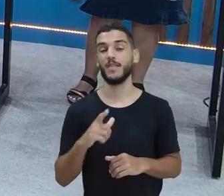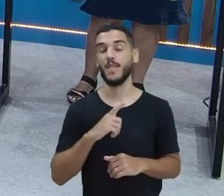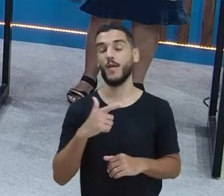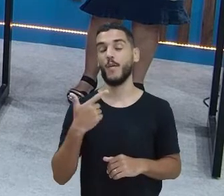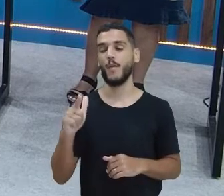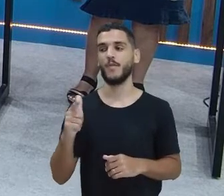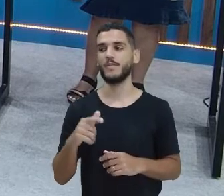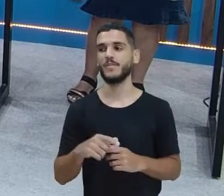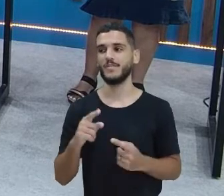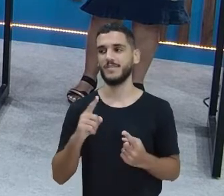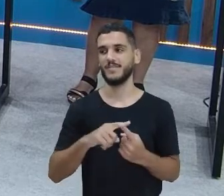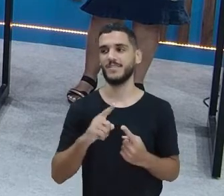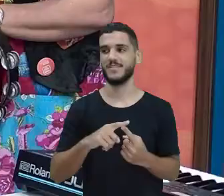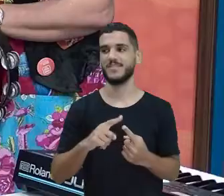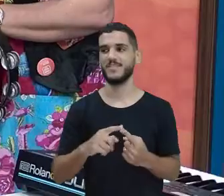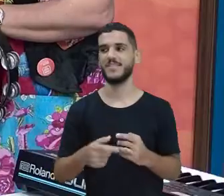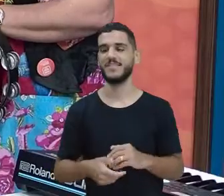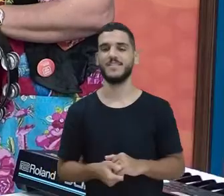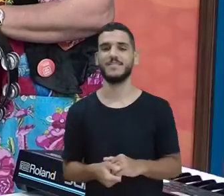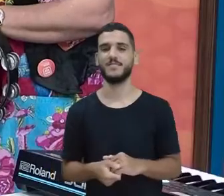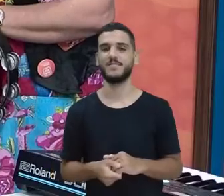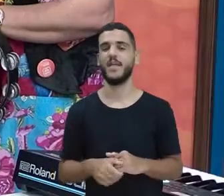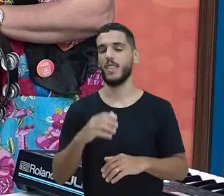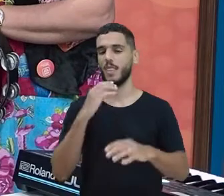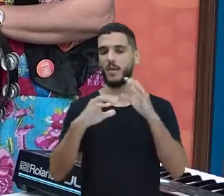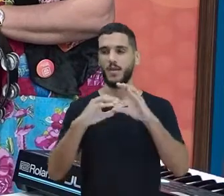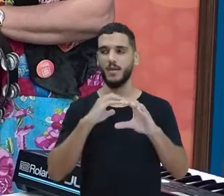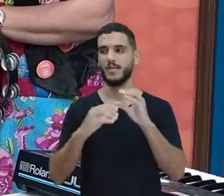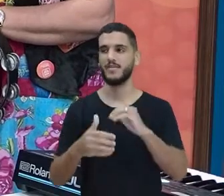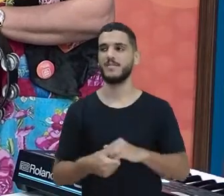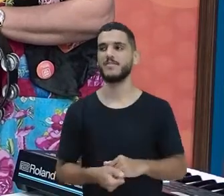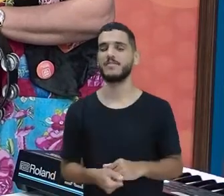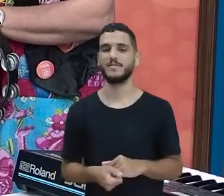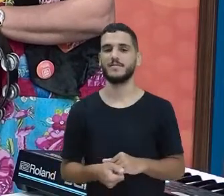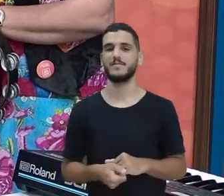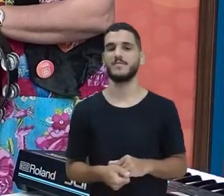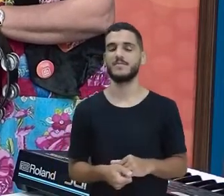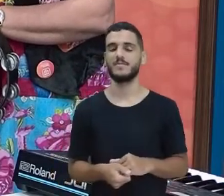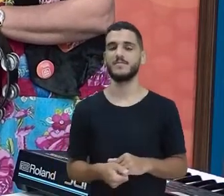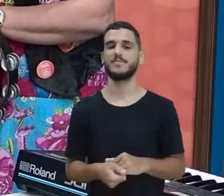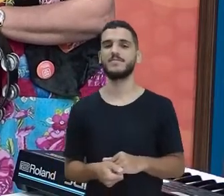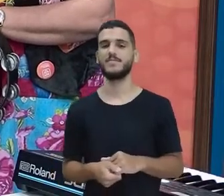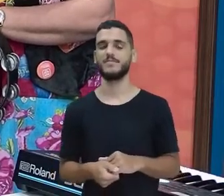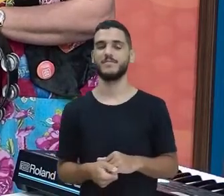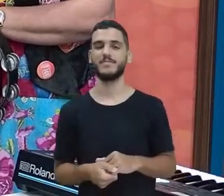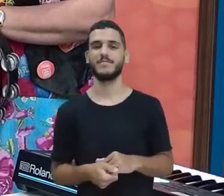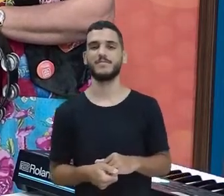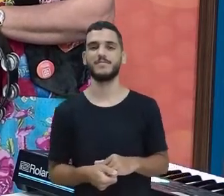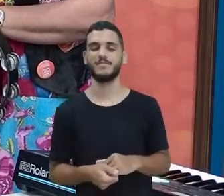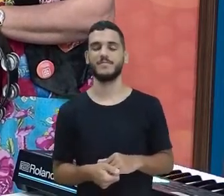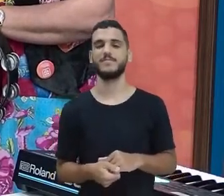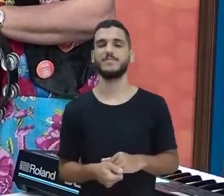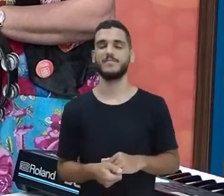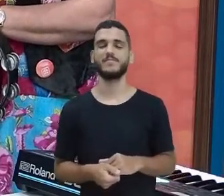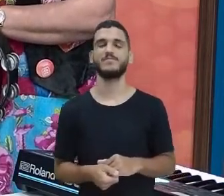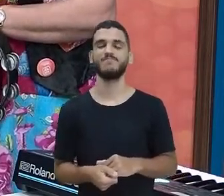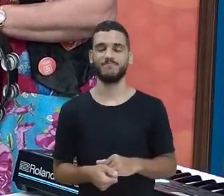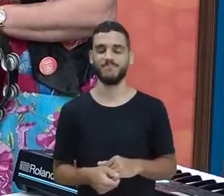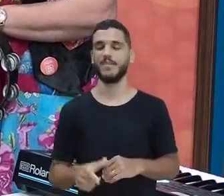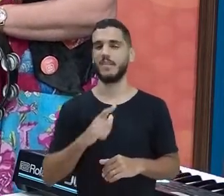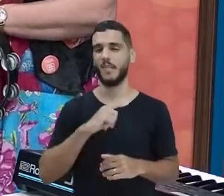faz não, senhor, faz não, não, não canta doce. Faz não, senhor, faz não, senhor, faz não, senhor, faz não, só isso.